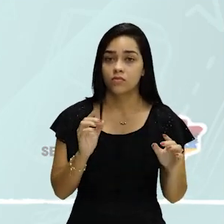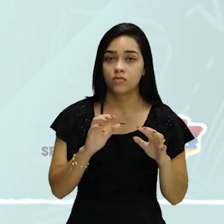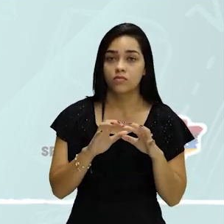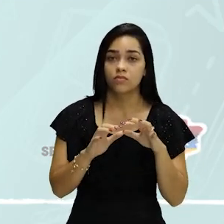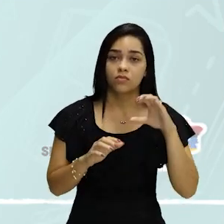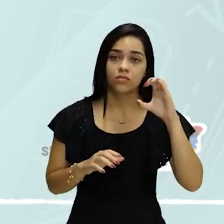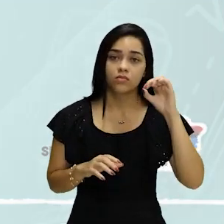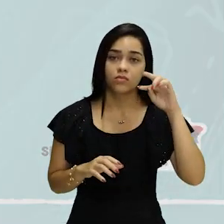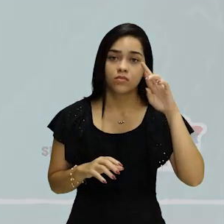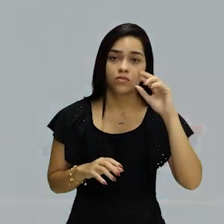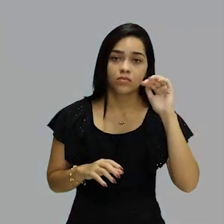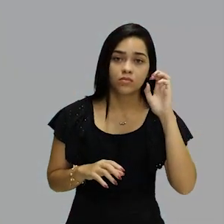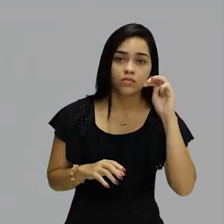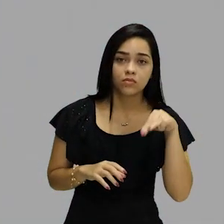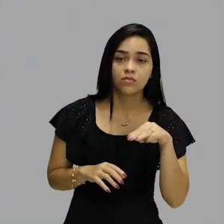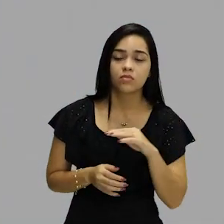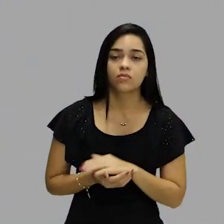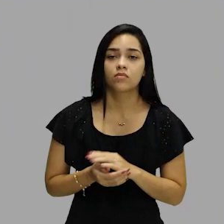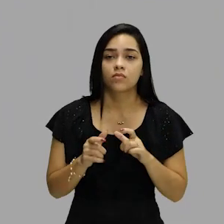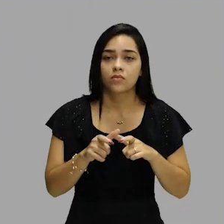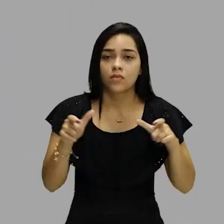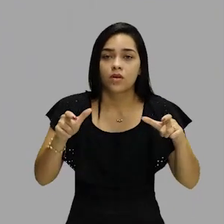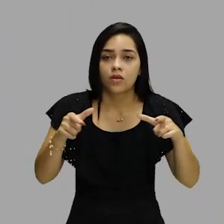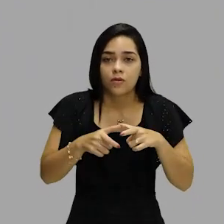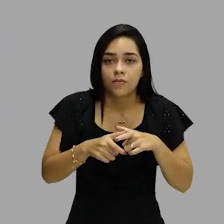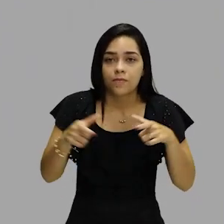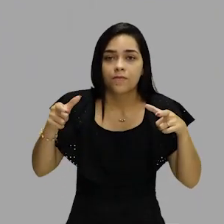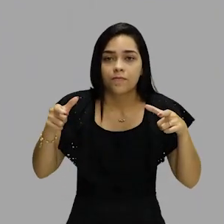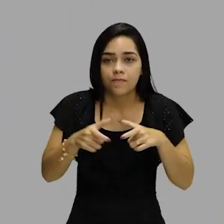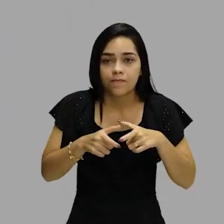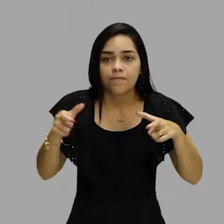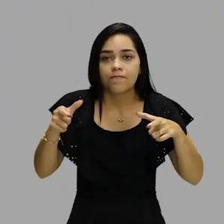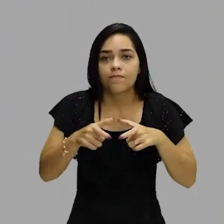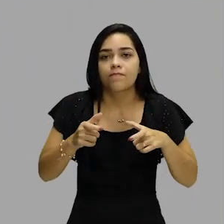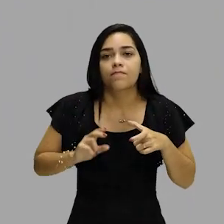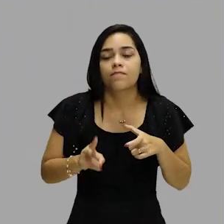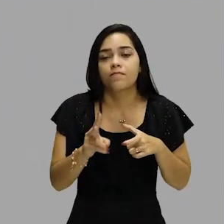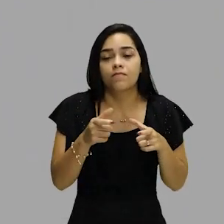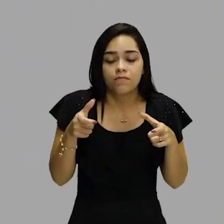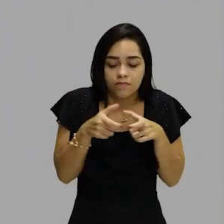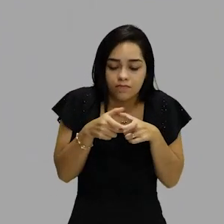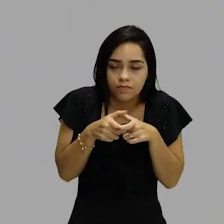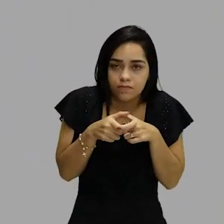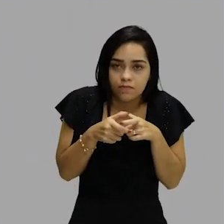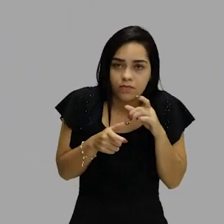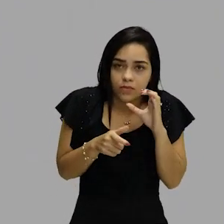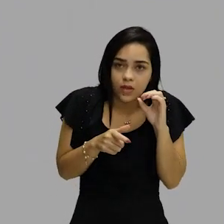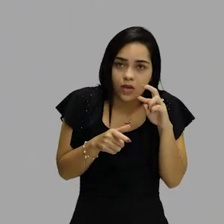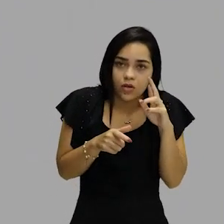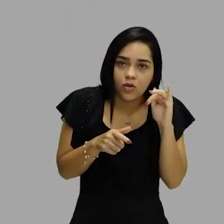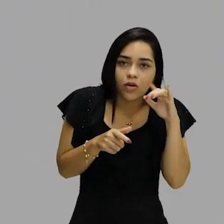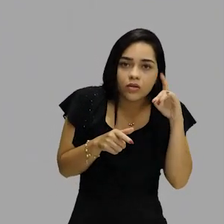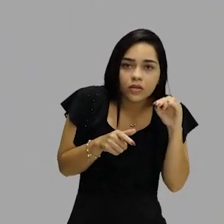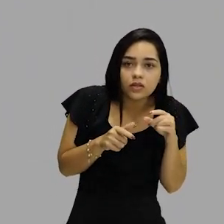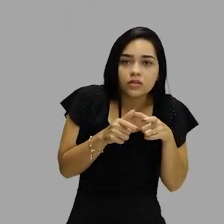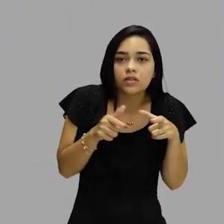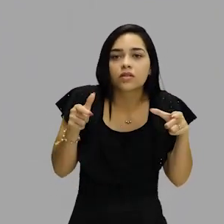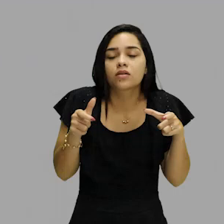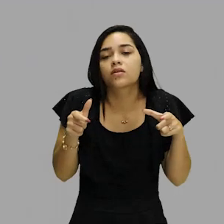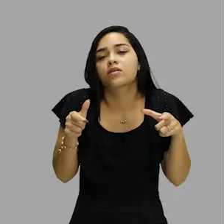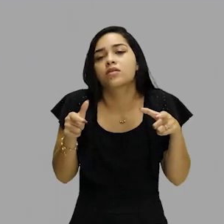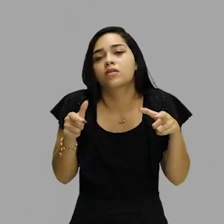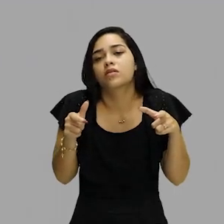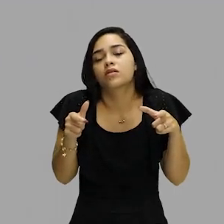contraem, né? Elas aumentam e diminuem de tamanho. Então, se ela diminui, ela está contraindo. Se ela